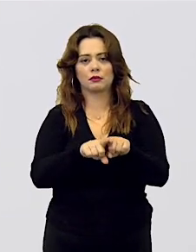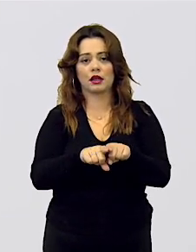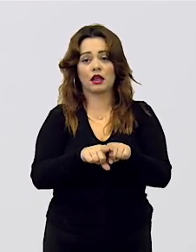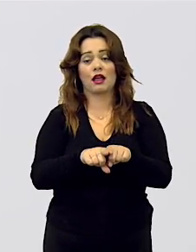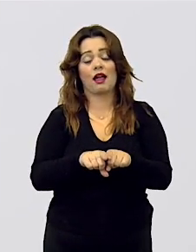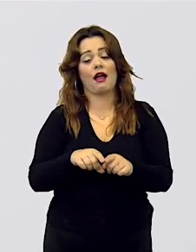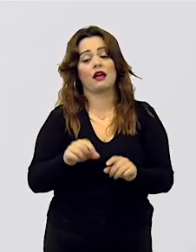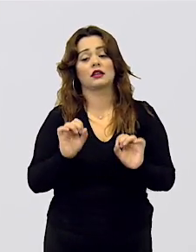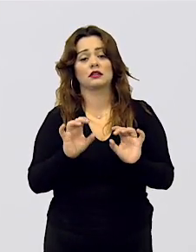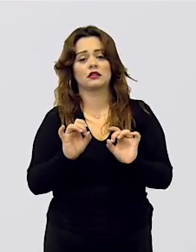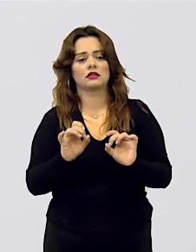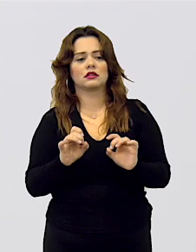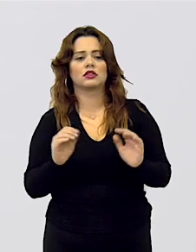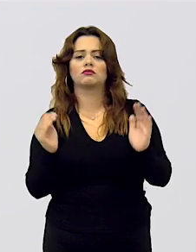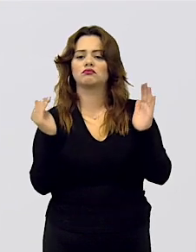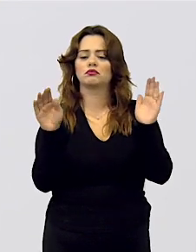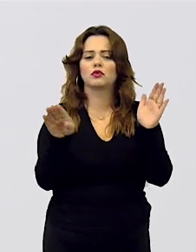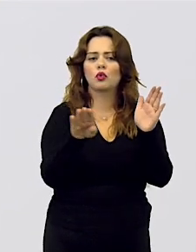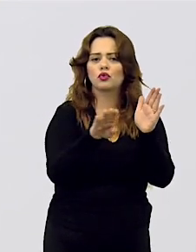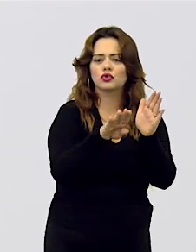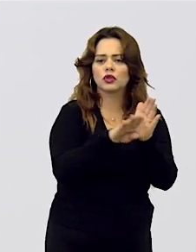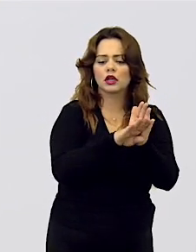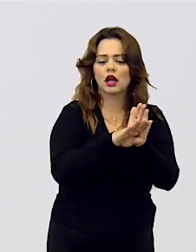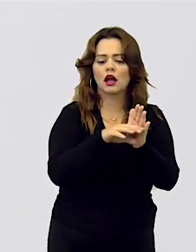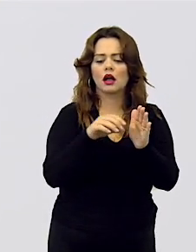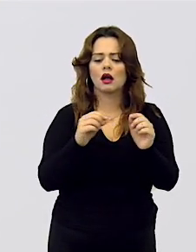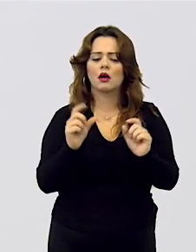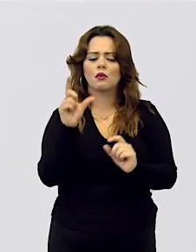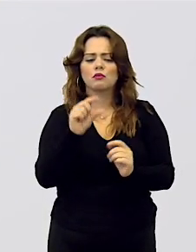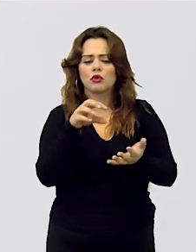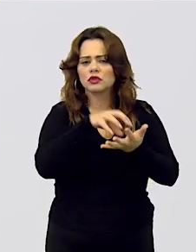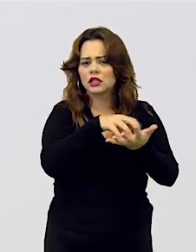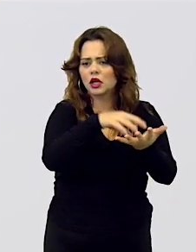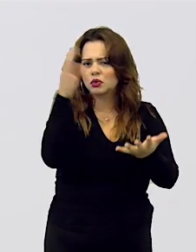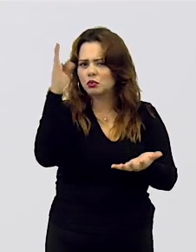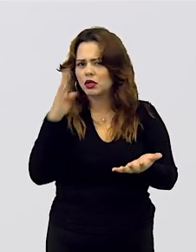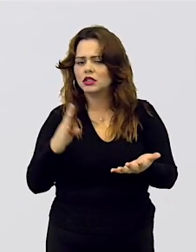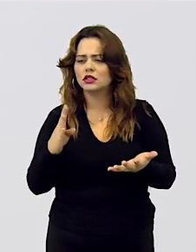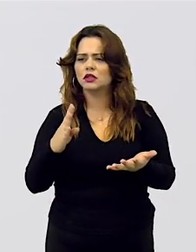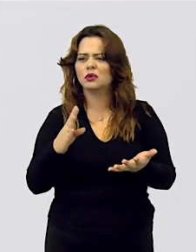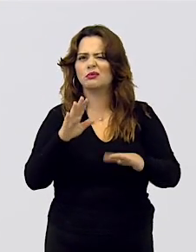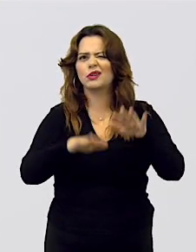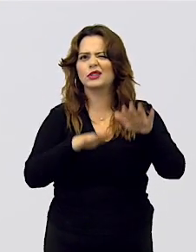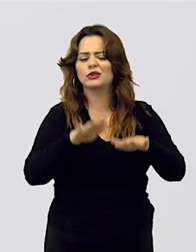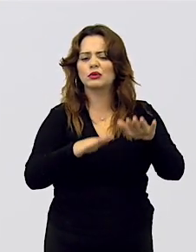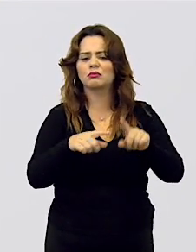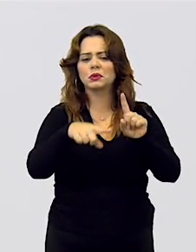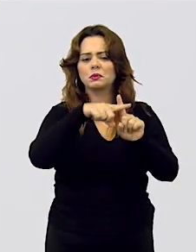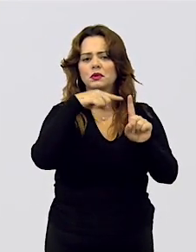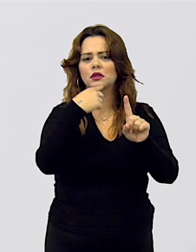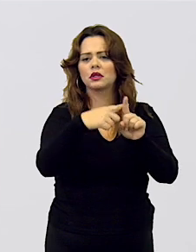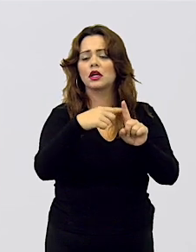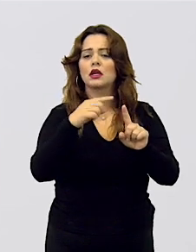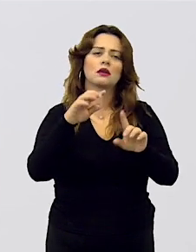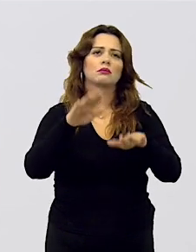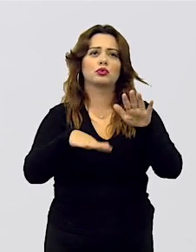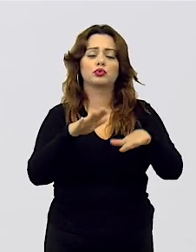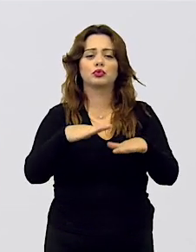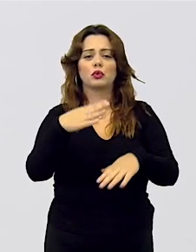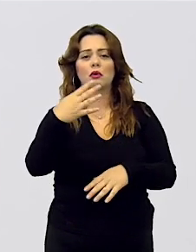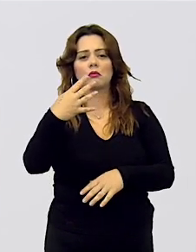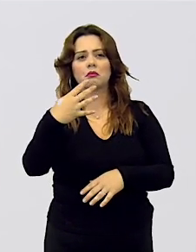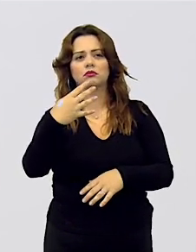no Brasil já teriam atingido segundo dados do Banco Central do Brasil a soma de quase 18 Bilhões de Dólares